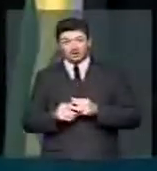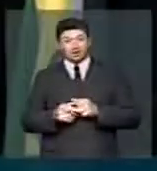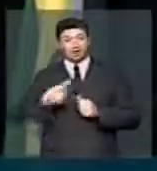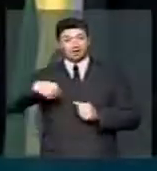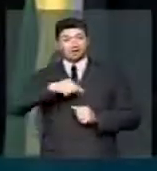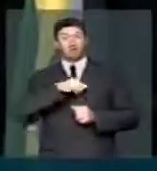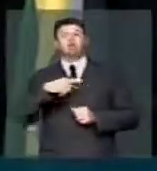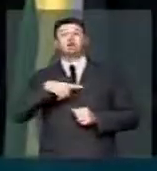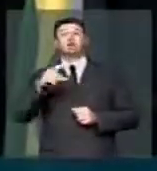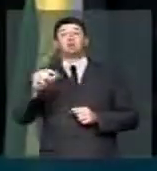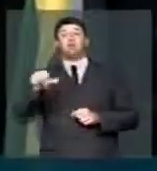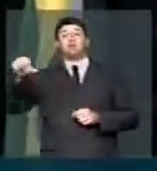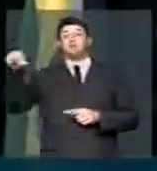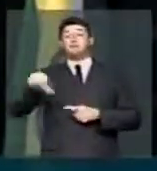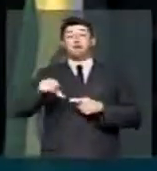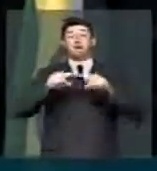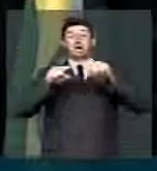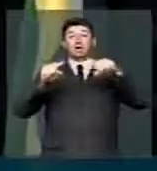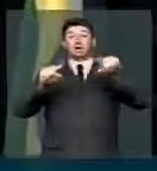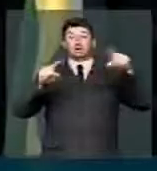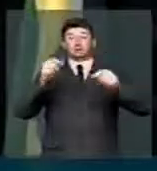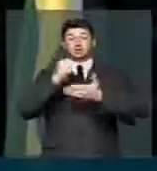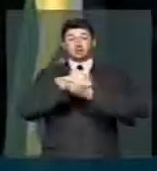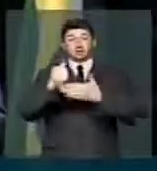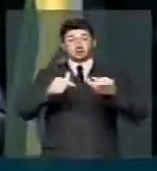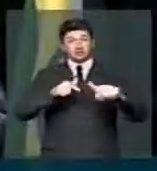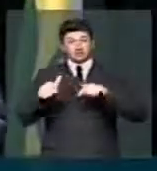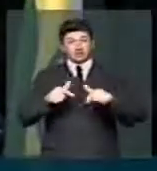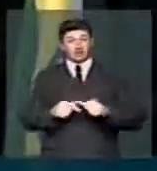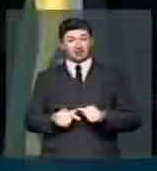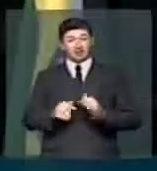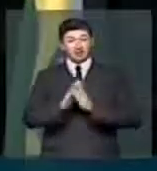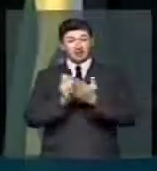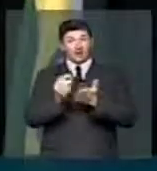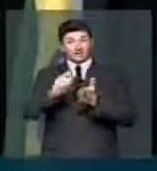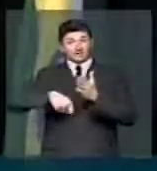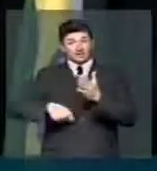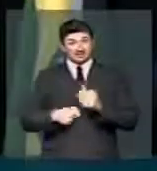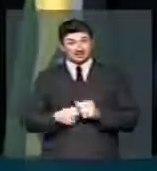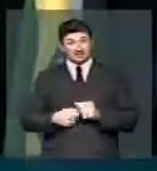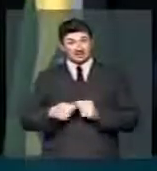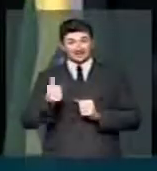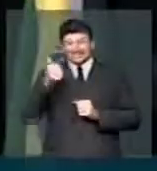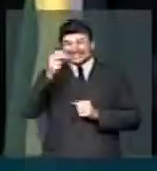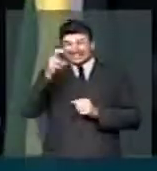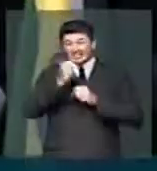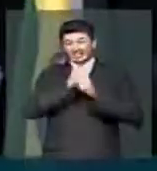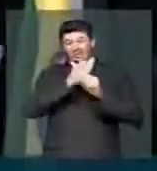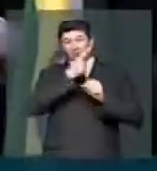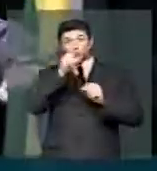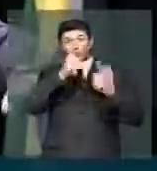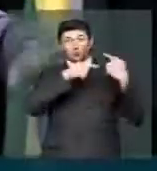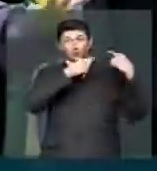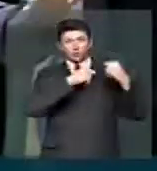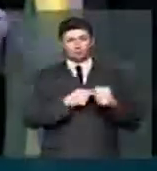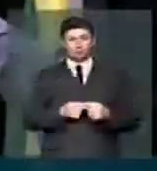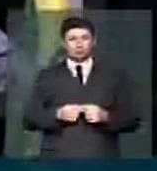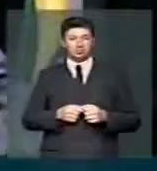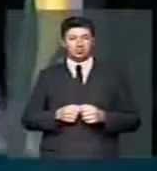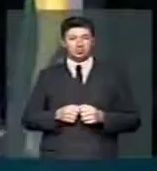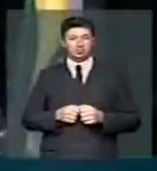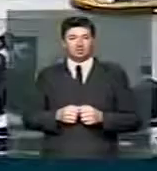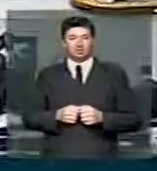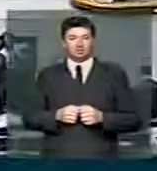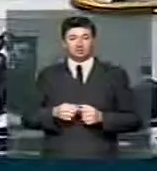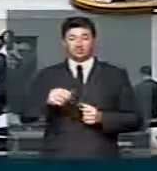tendo o pior índice de geração de emprego com carteira assinada dos últimos 15 anos. Cai o